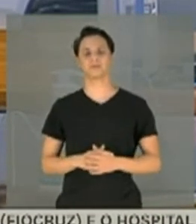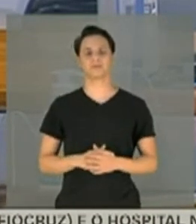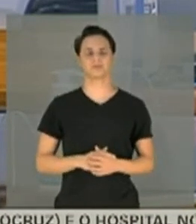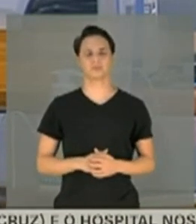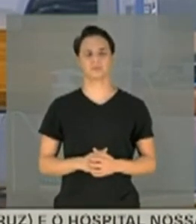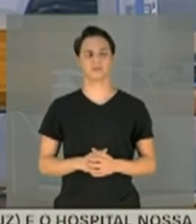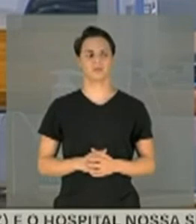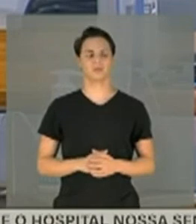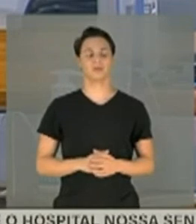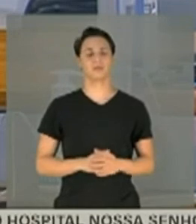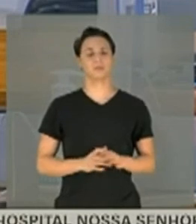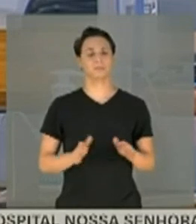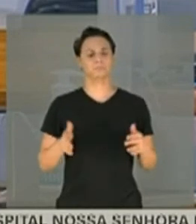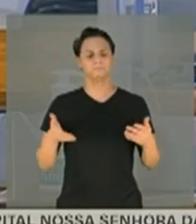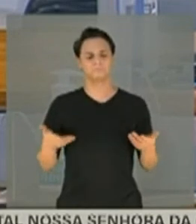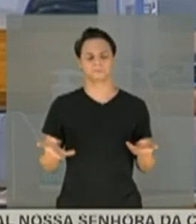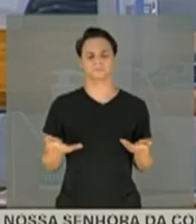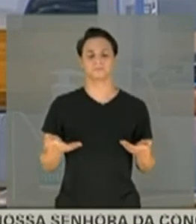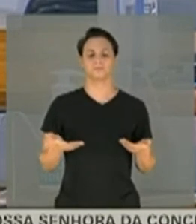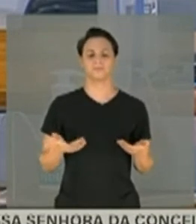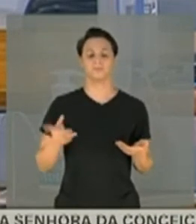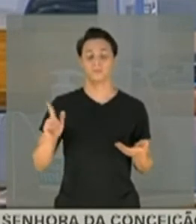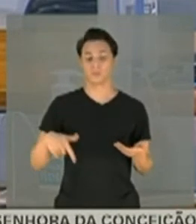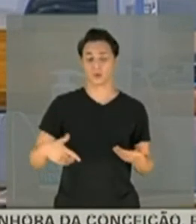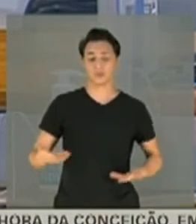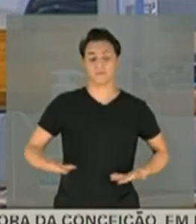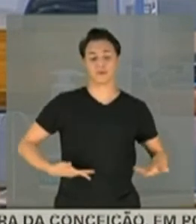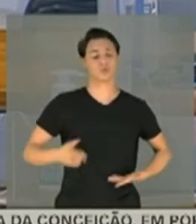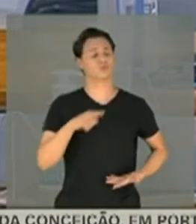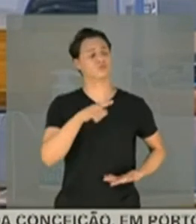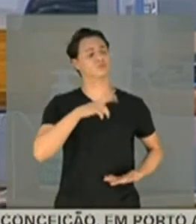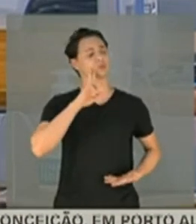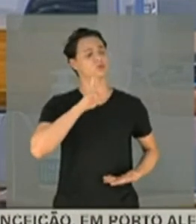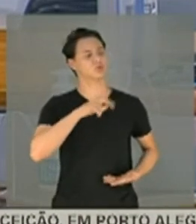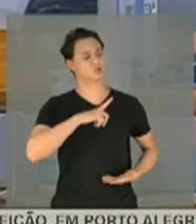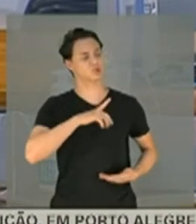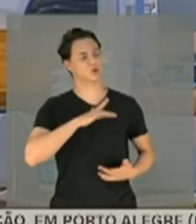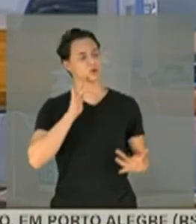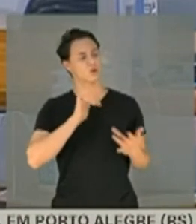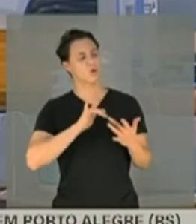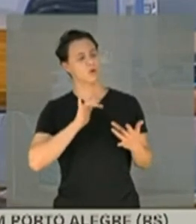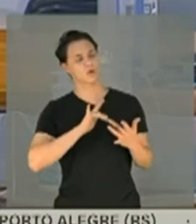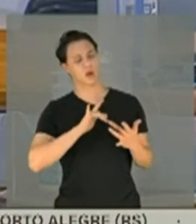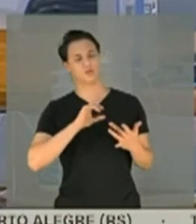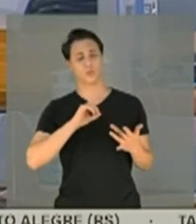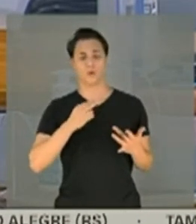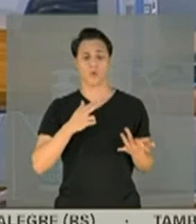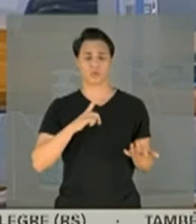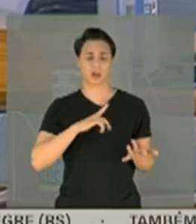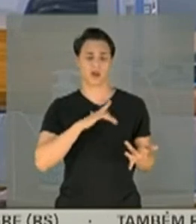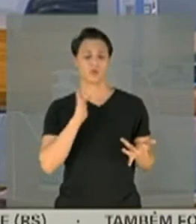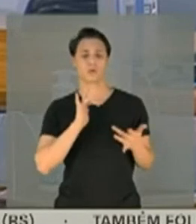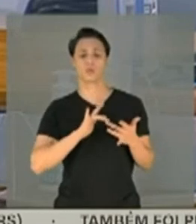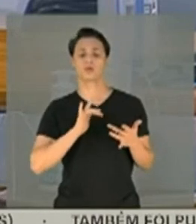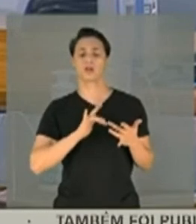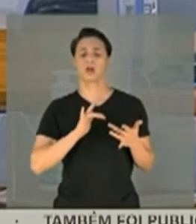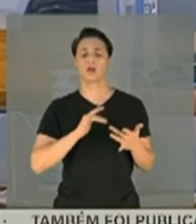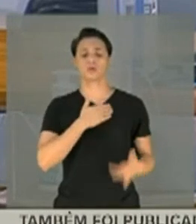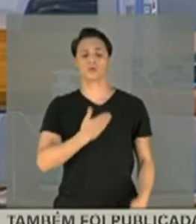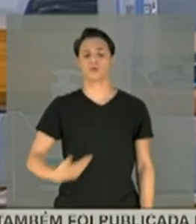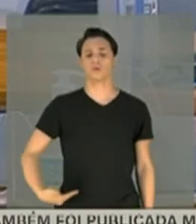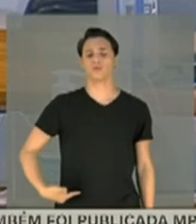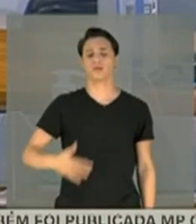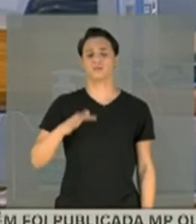quais servidores o senhor tinha contato ou tem contato no governo